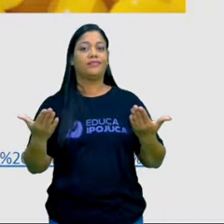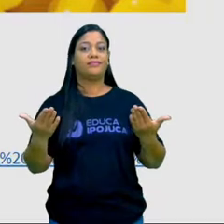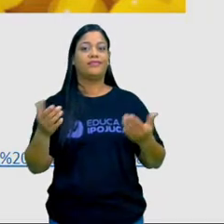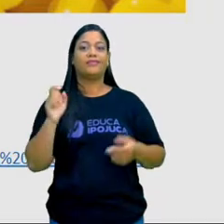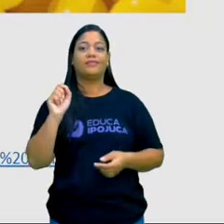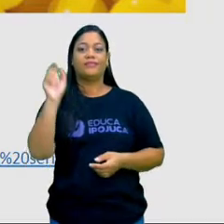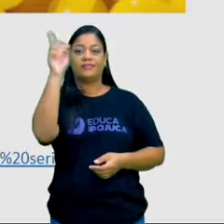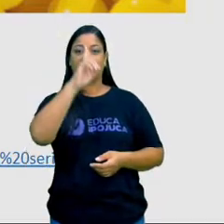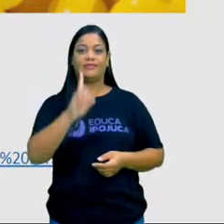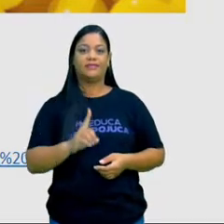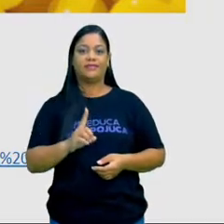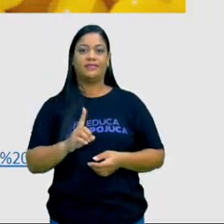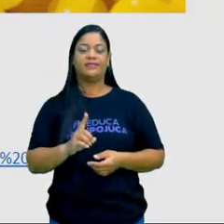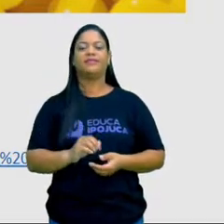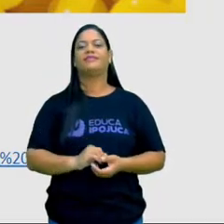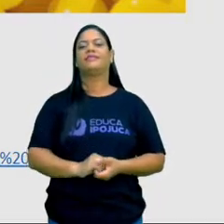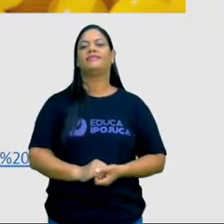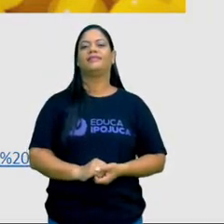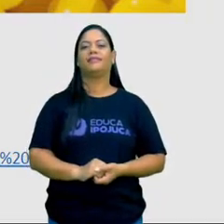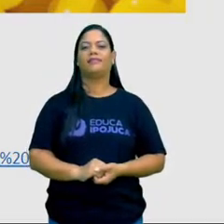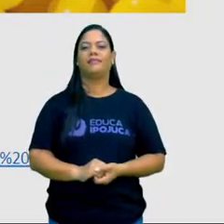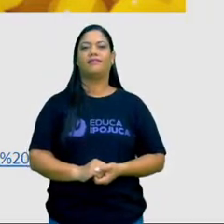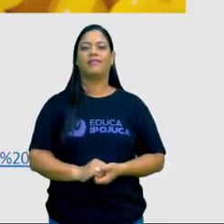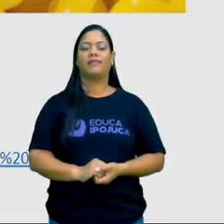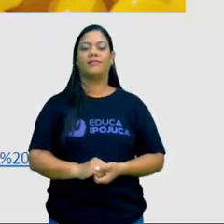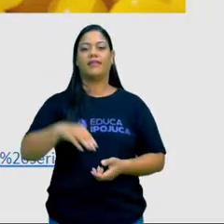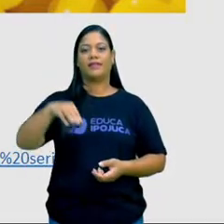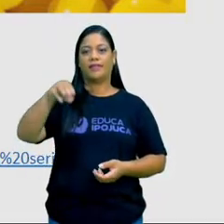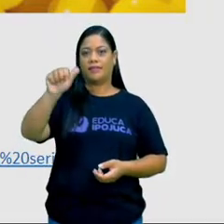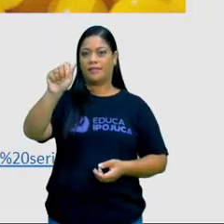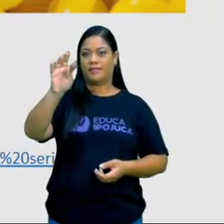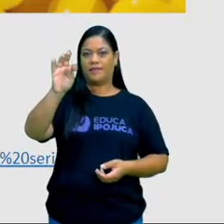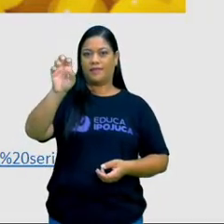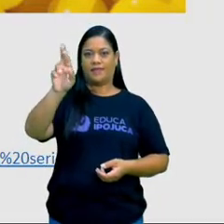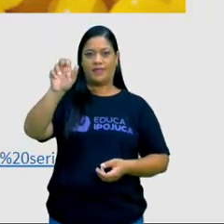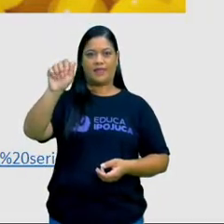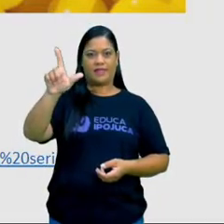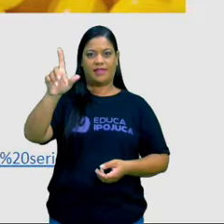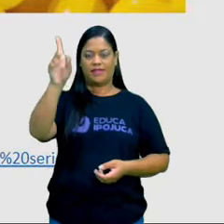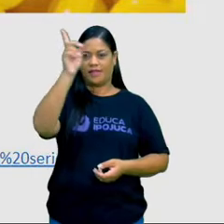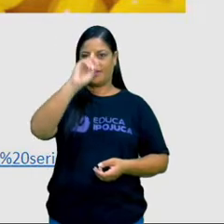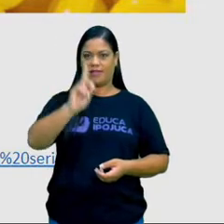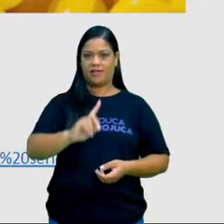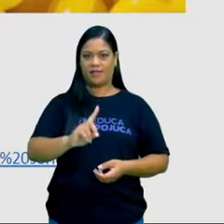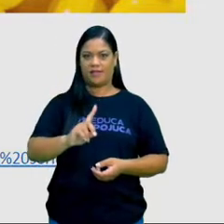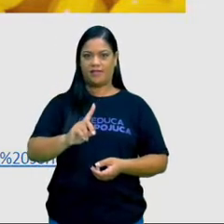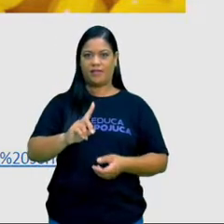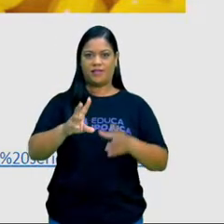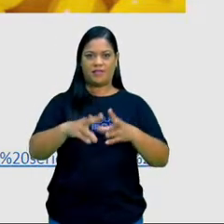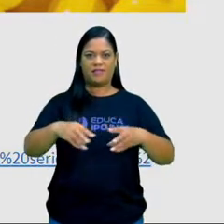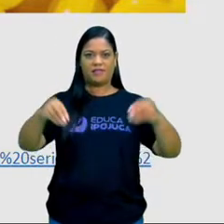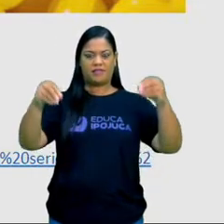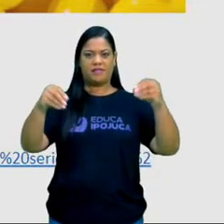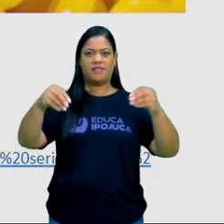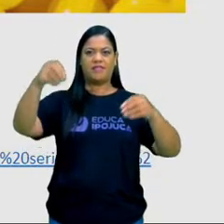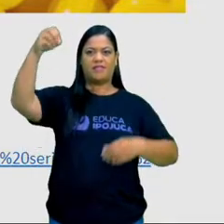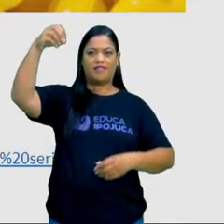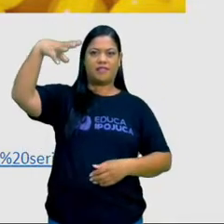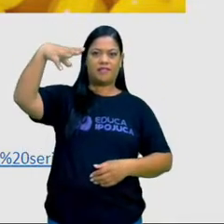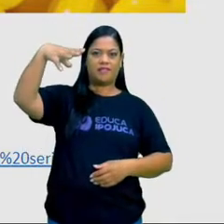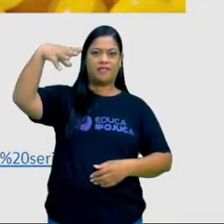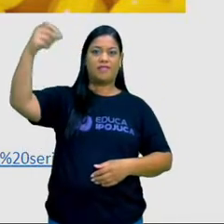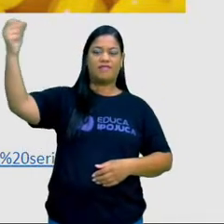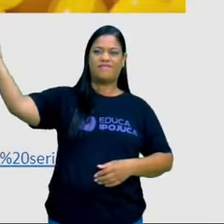está associado? Na associação material, o amarelo a gente lembra palha, luz,